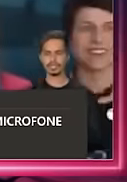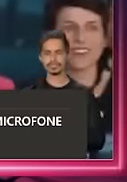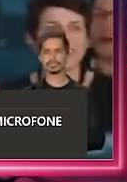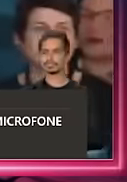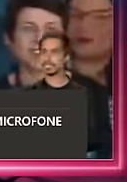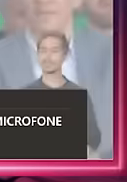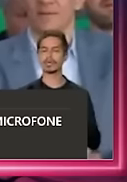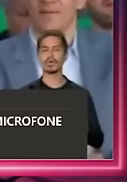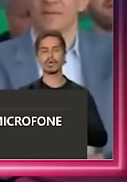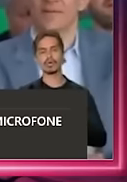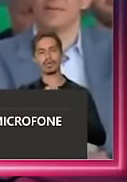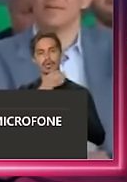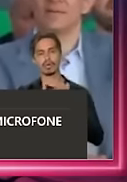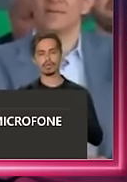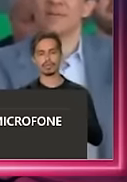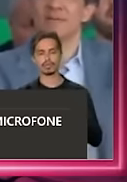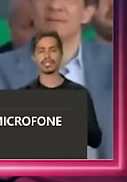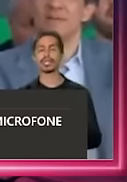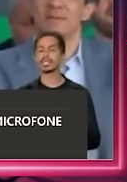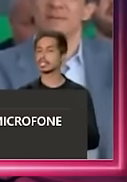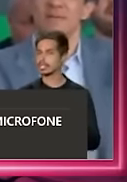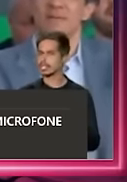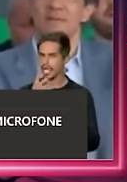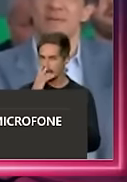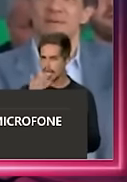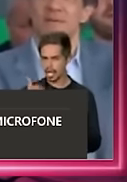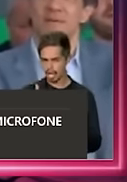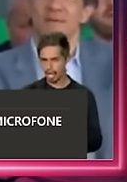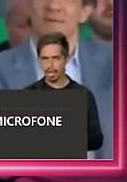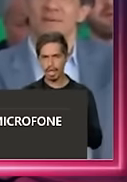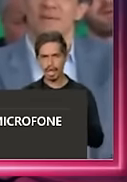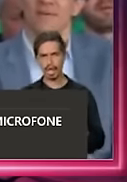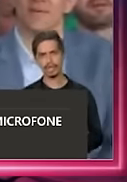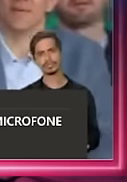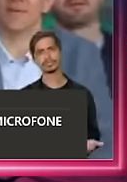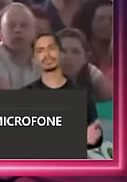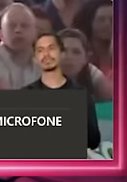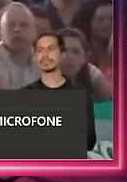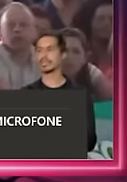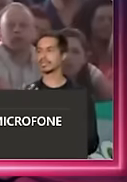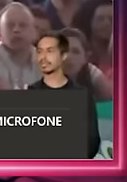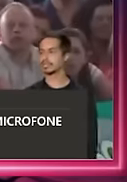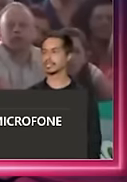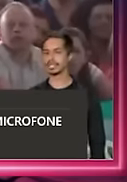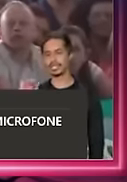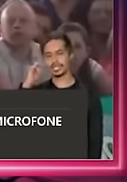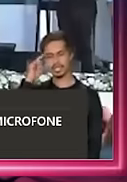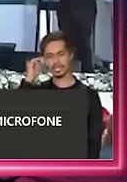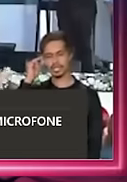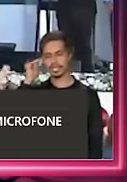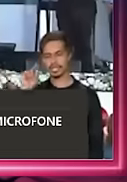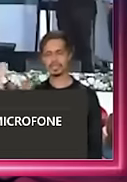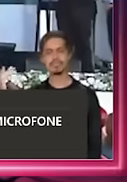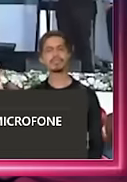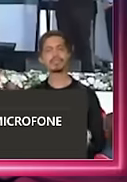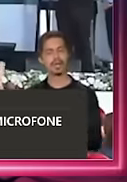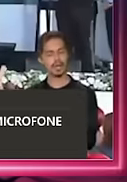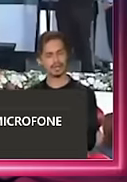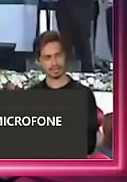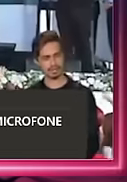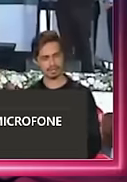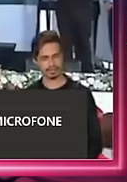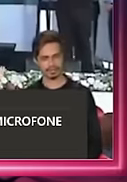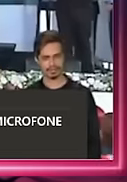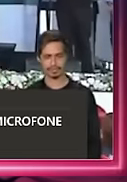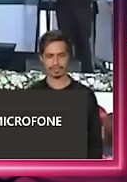para a rua para andar. Então, quem achar que o Lulinha está cansado, pergunte para a Janja. Pergunte para a